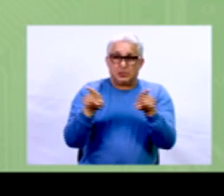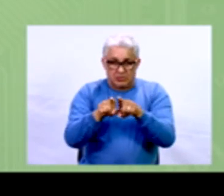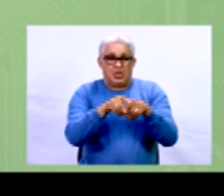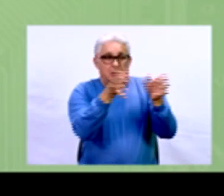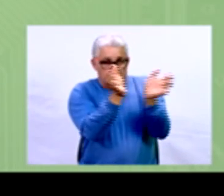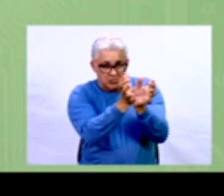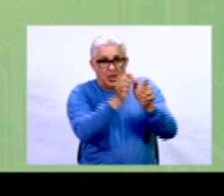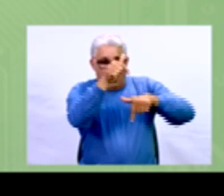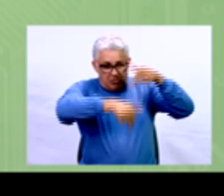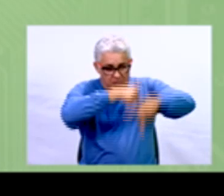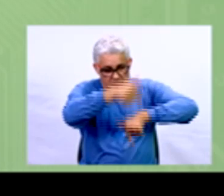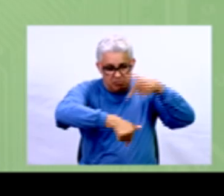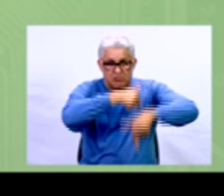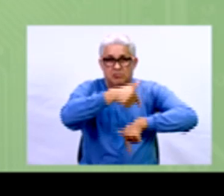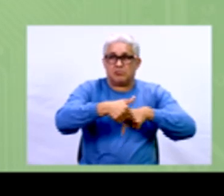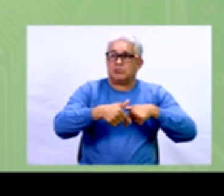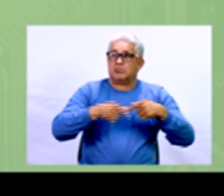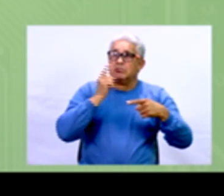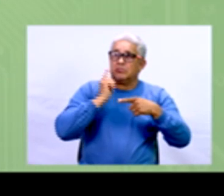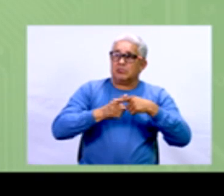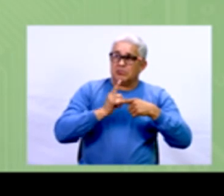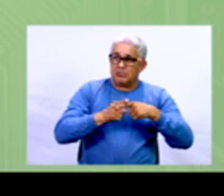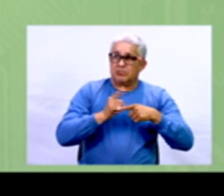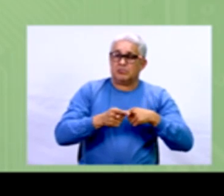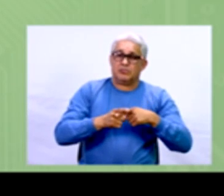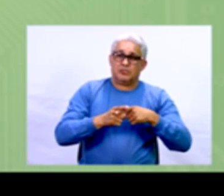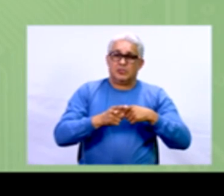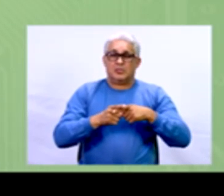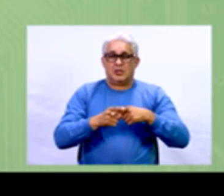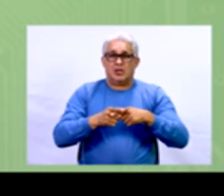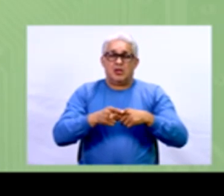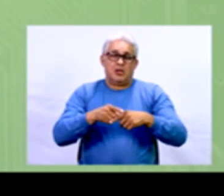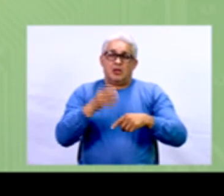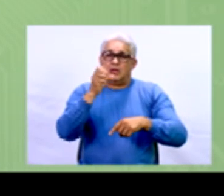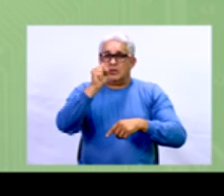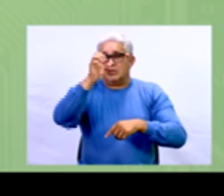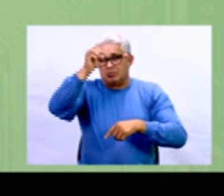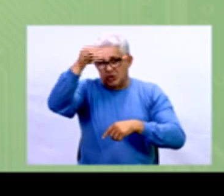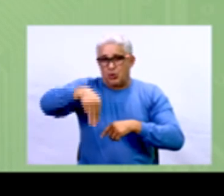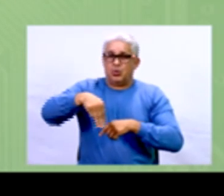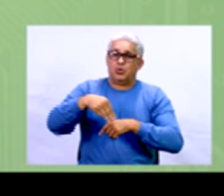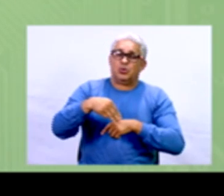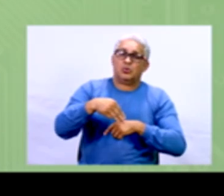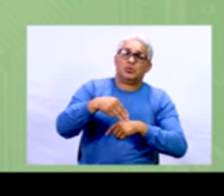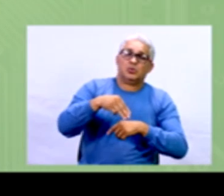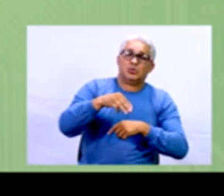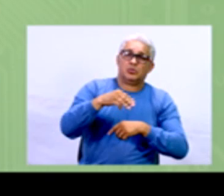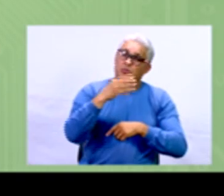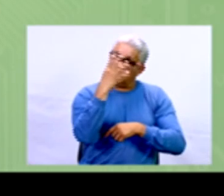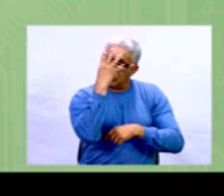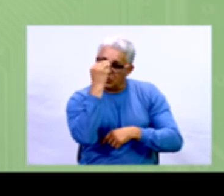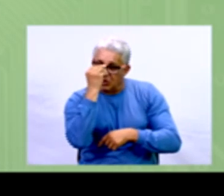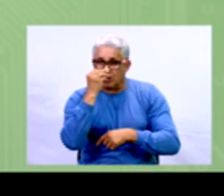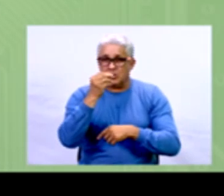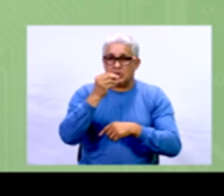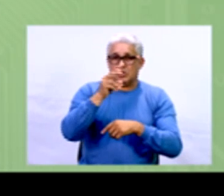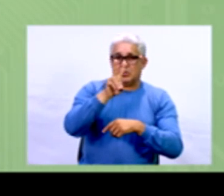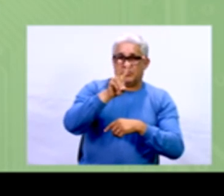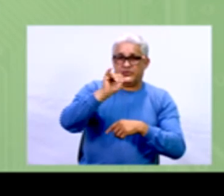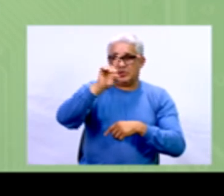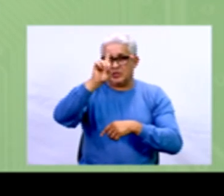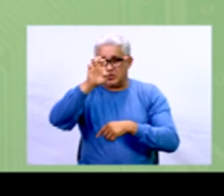quando eu falo em multimídia, eu estou falando em som, imagem, vídeo. Então, eu tenho que ter profissionais de diversas